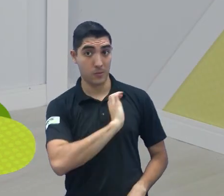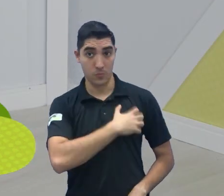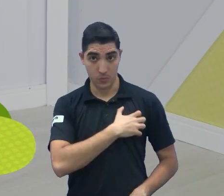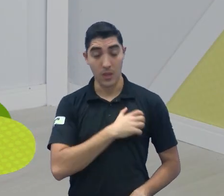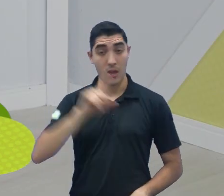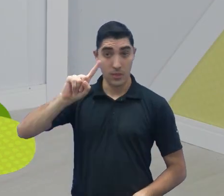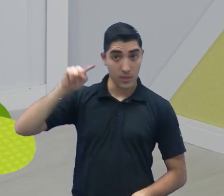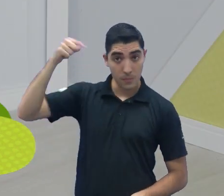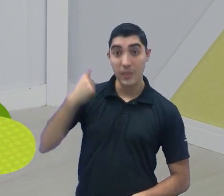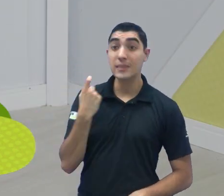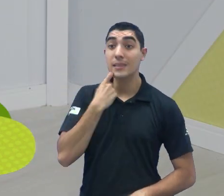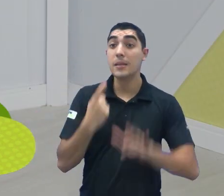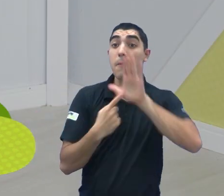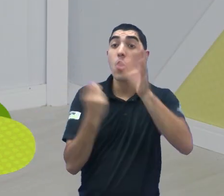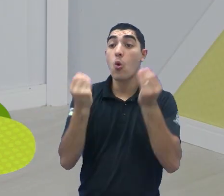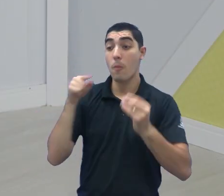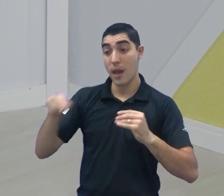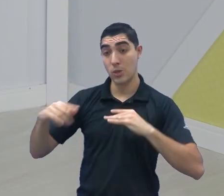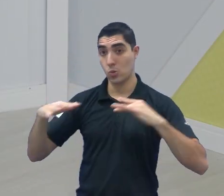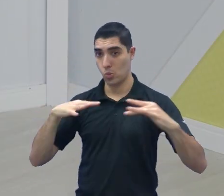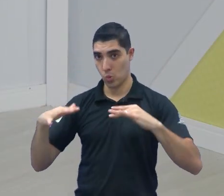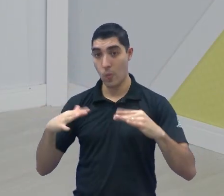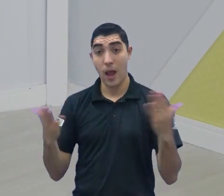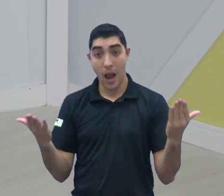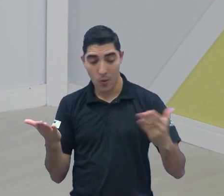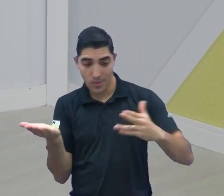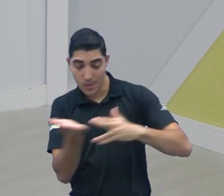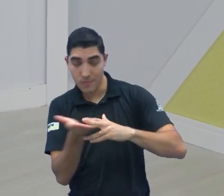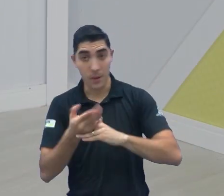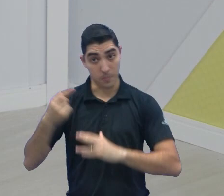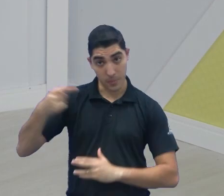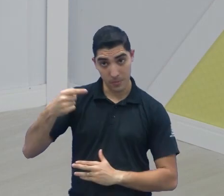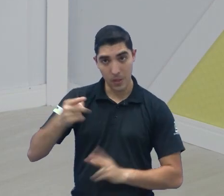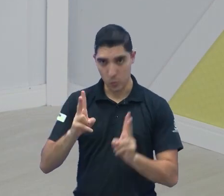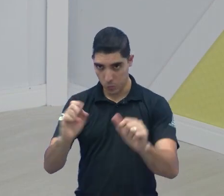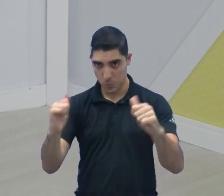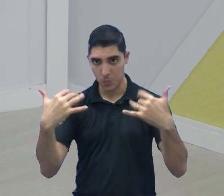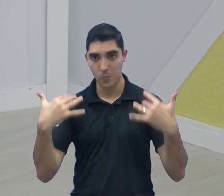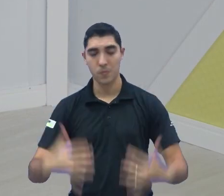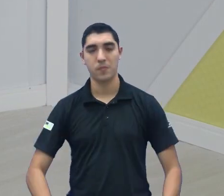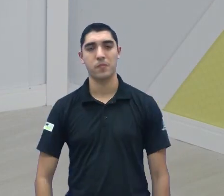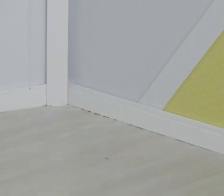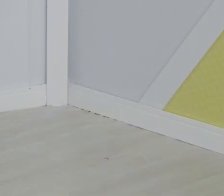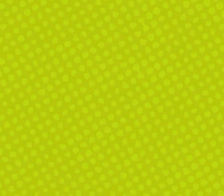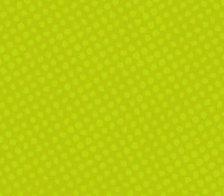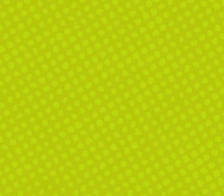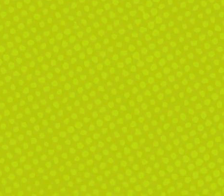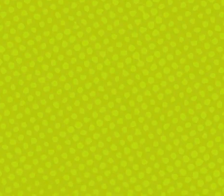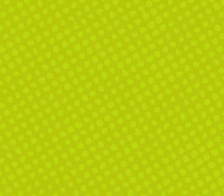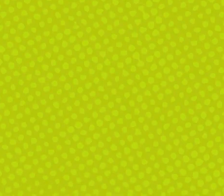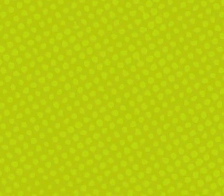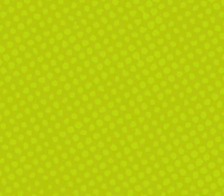na sexta-feira aqui no Hora do Esporte, que faz o primeiro intervalo do dia. Não sai daí, já voltamos.